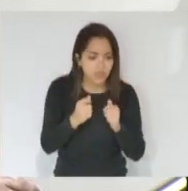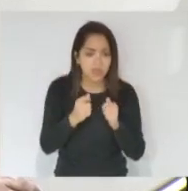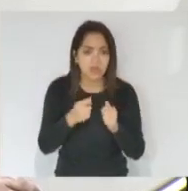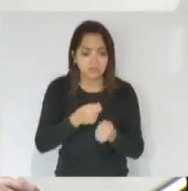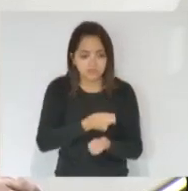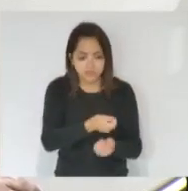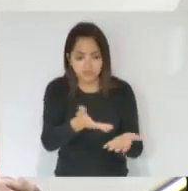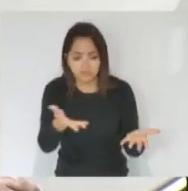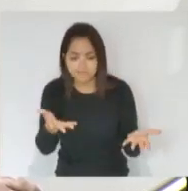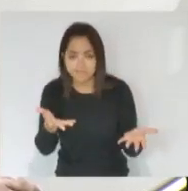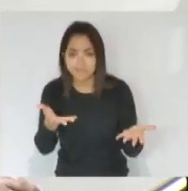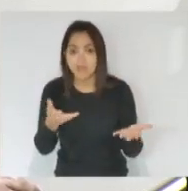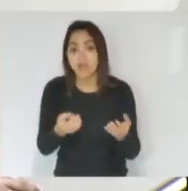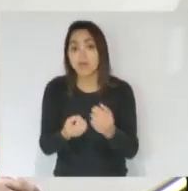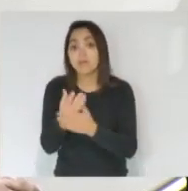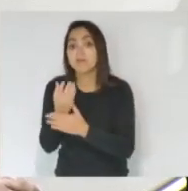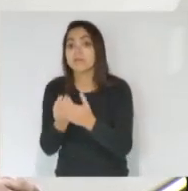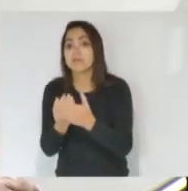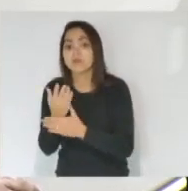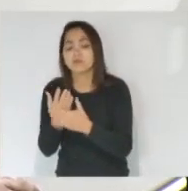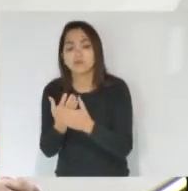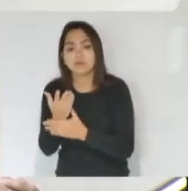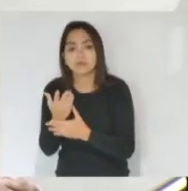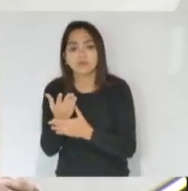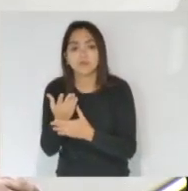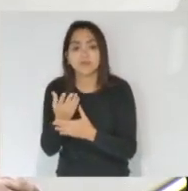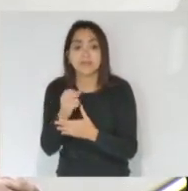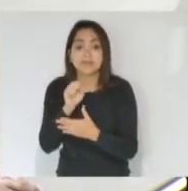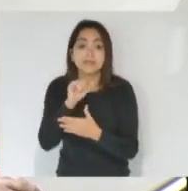produção condizente se nós não